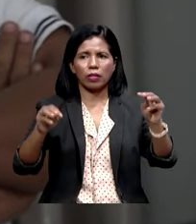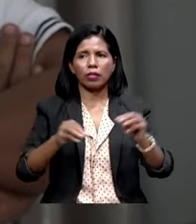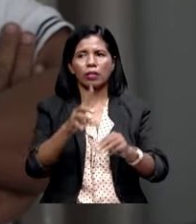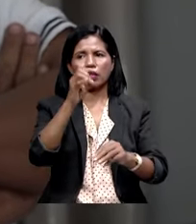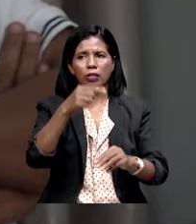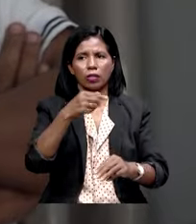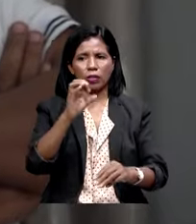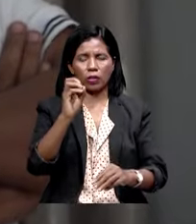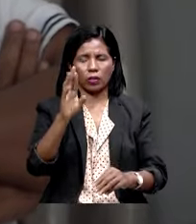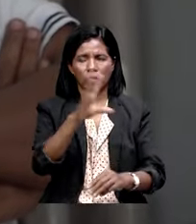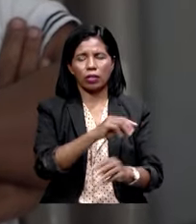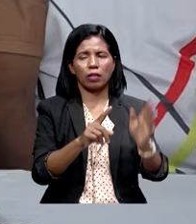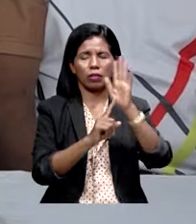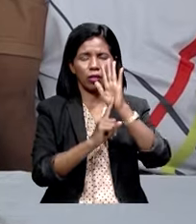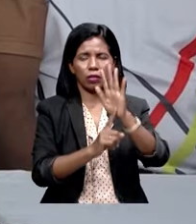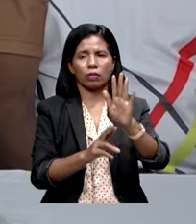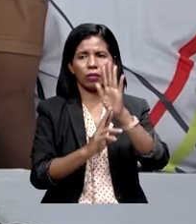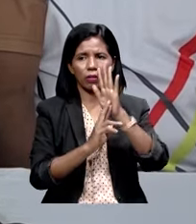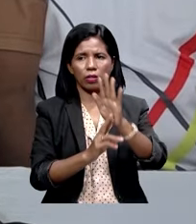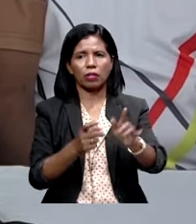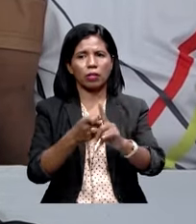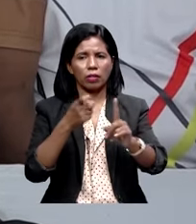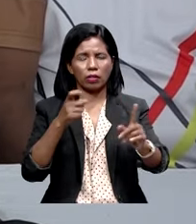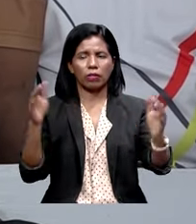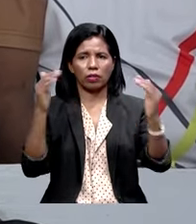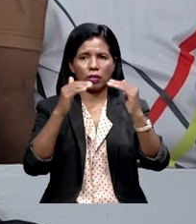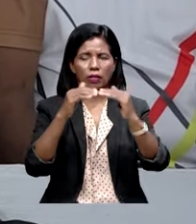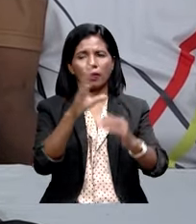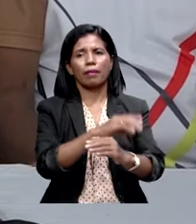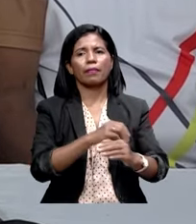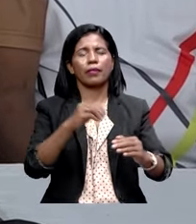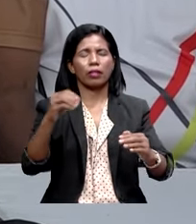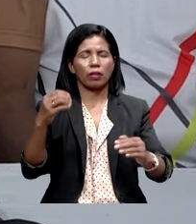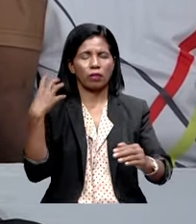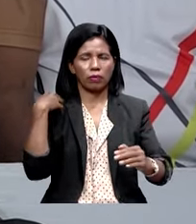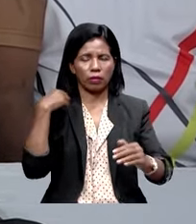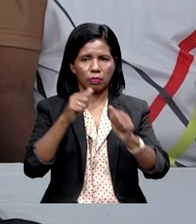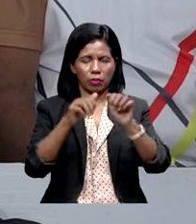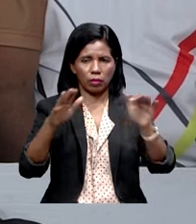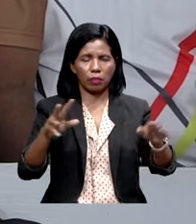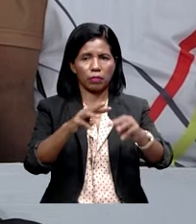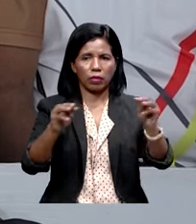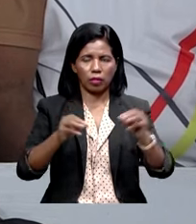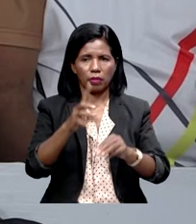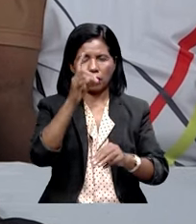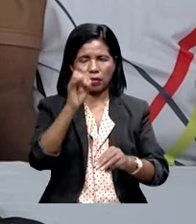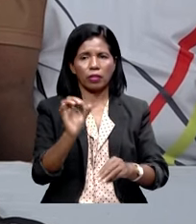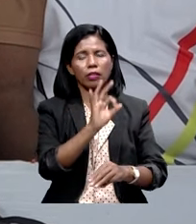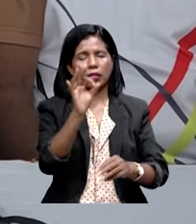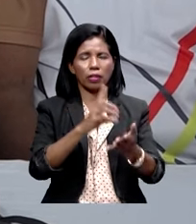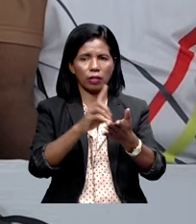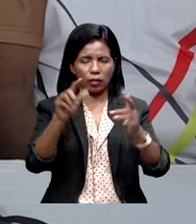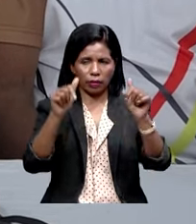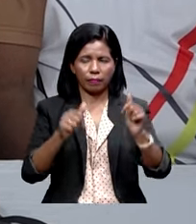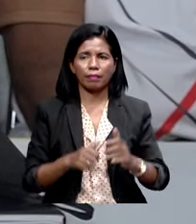Gregório Saldanha, atou recomendação, né? Lhe Rússio Conferência de Imprensa e a Salão Edifício Administração Munisípiu Díli, sexta semana, né?